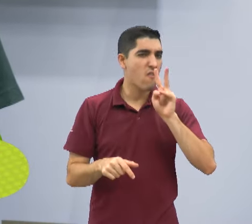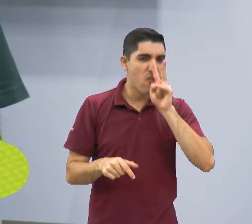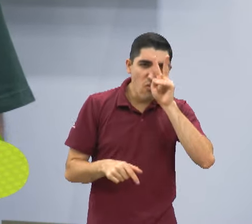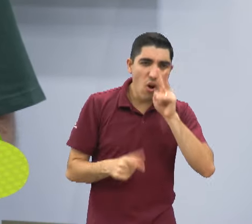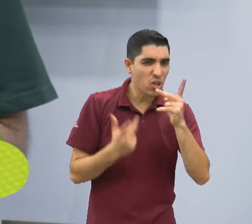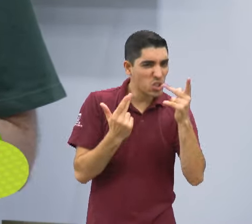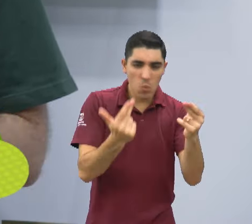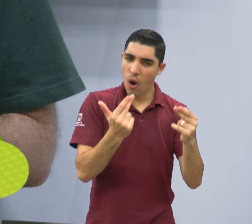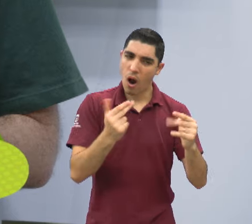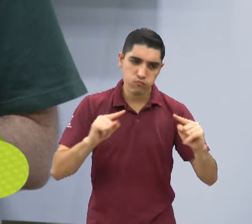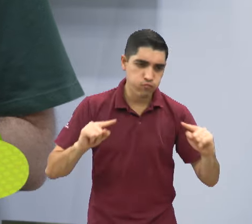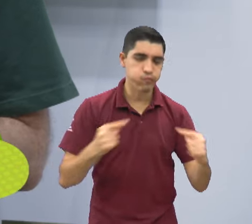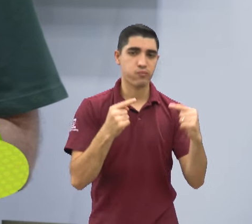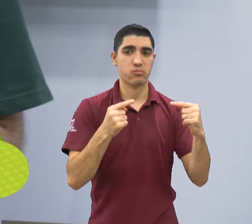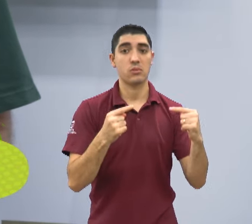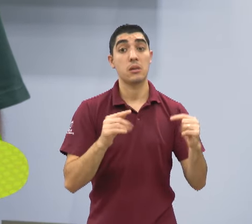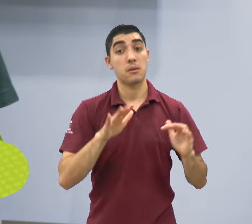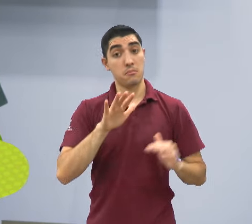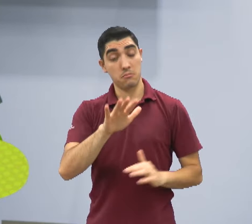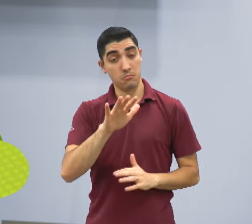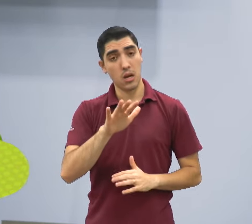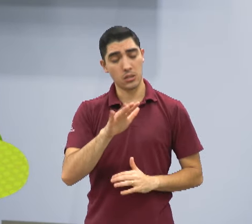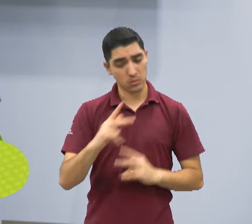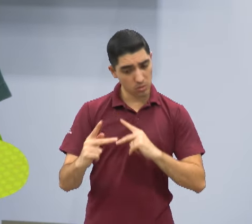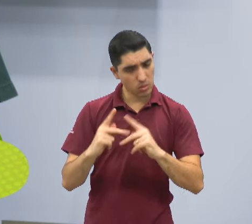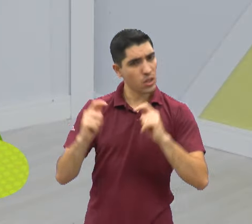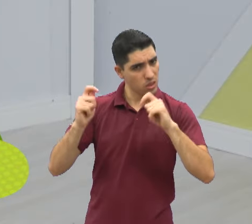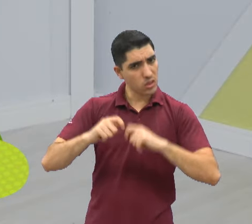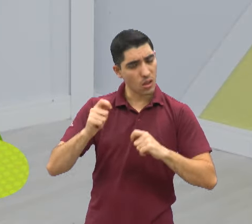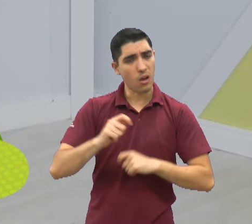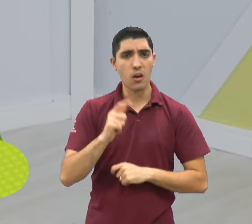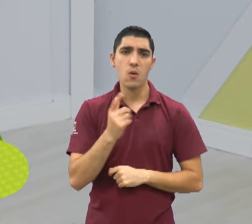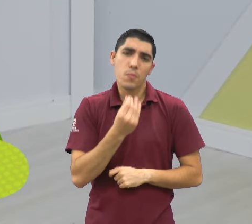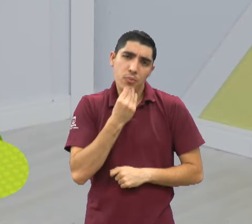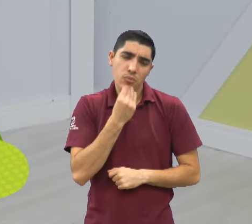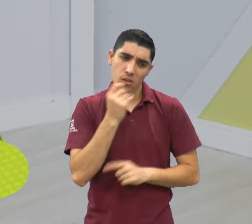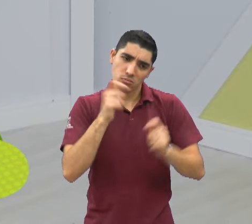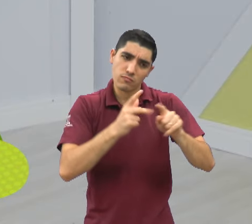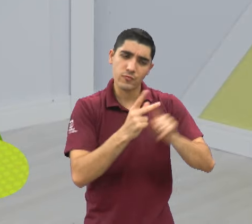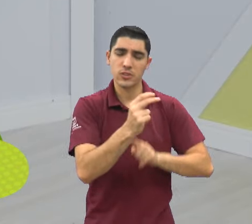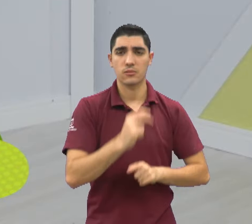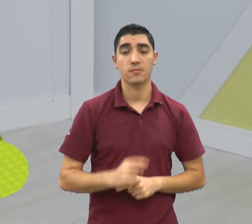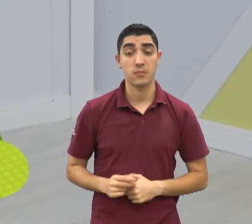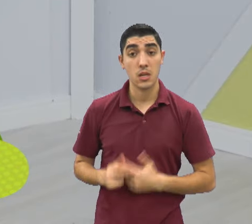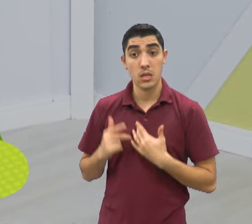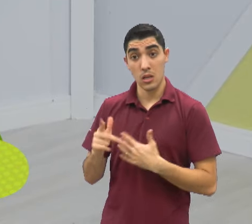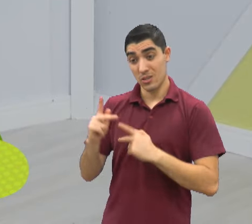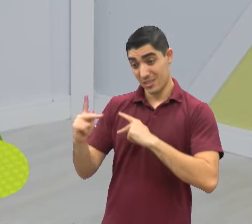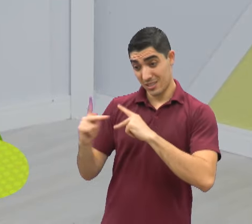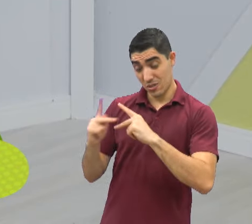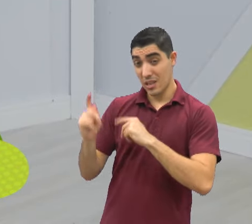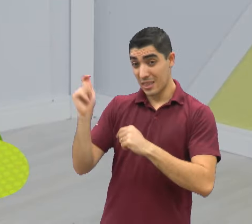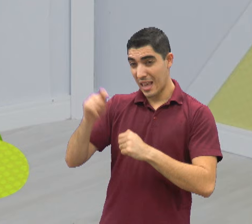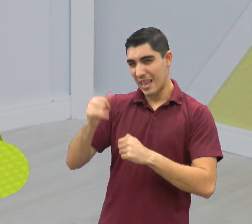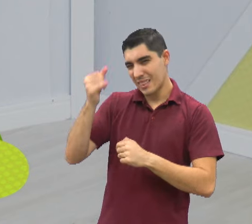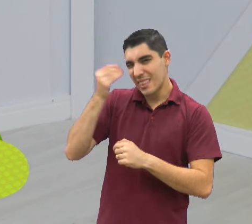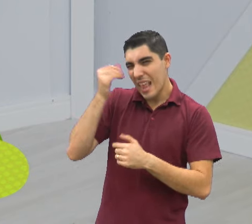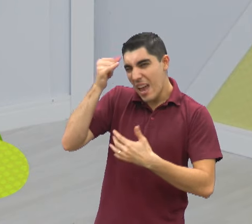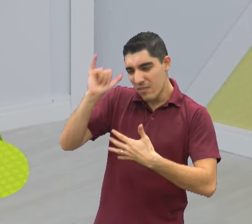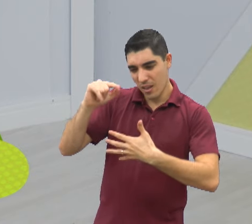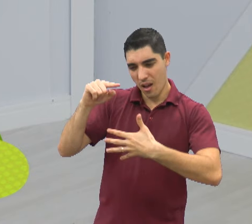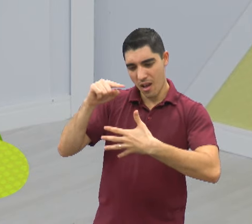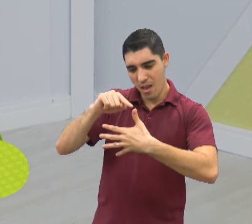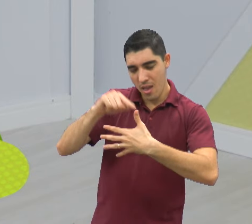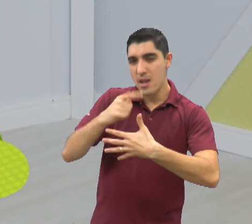fracos, mas São José tem tudo para fazer uma boa campanha. Pois é, se conseguir escapar dos 3 primeiros, né, Campinas, Santo André